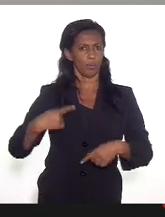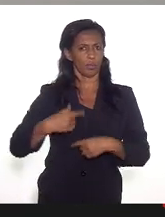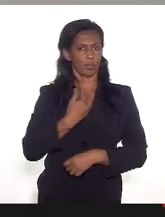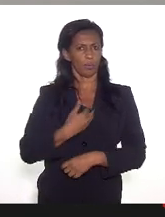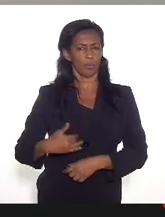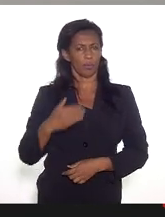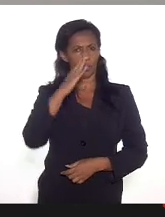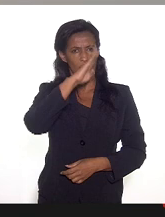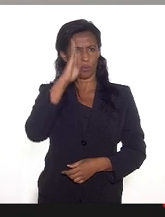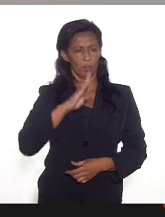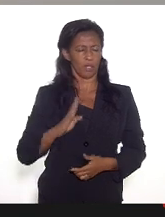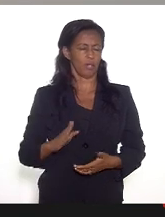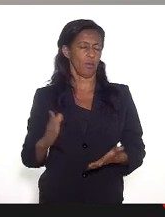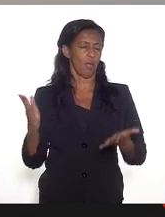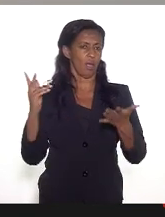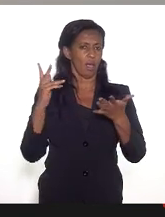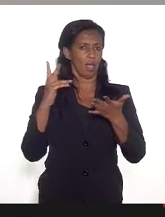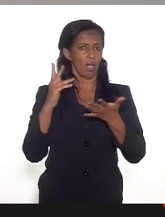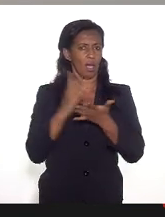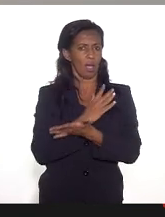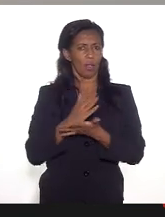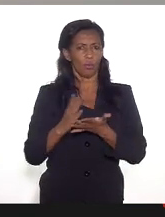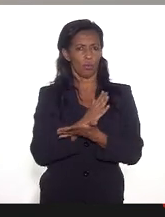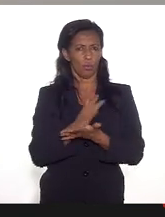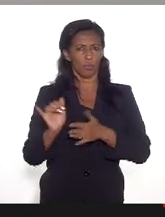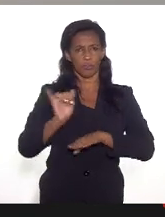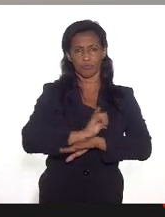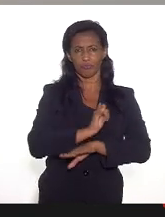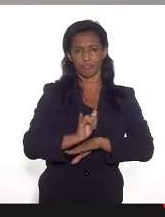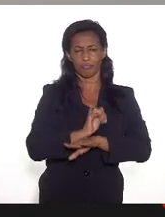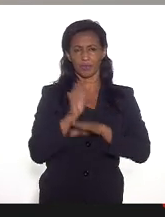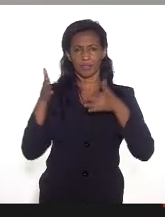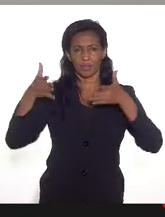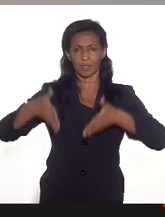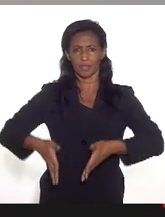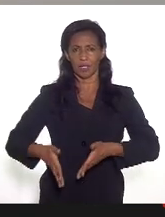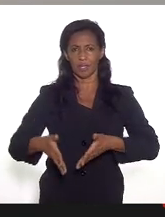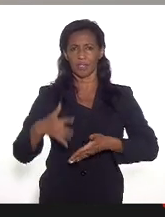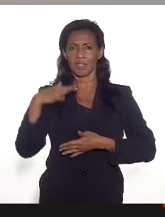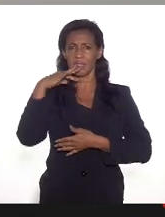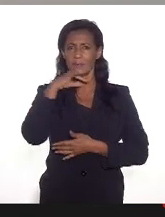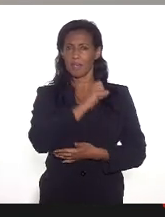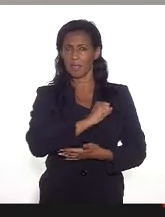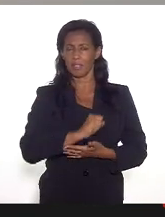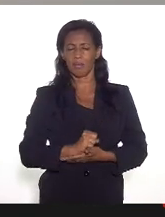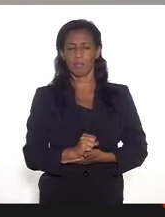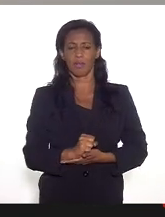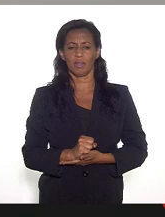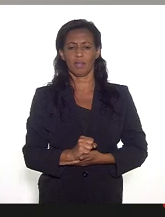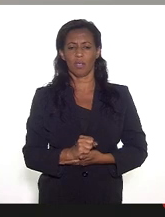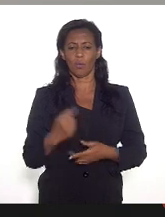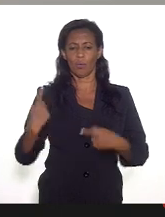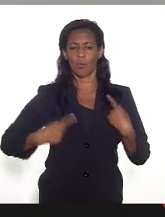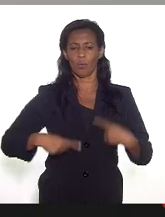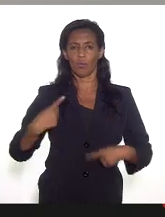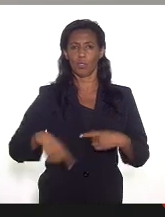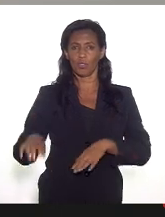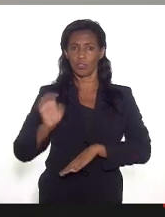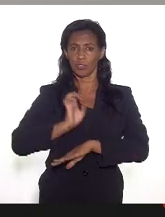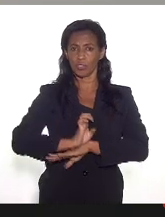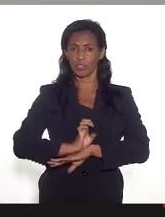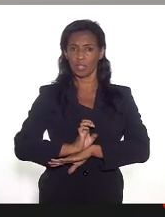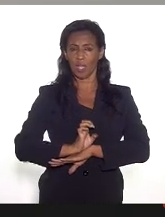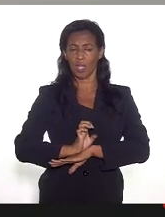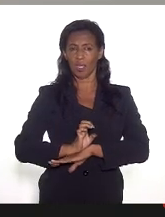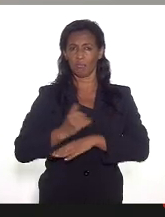Algumas delas, por tão estratégicas e tão centrais, deveriam ser percebidas digamos assim, como políticas de Estado,